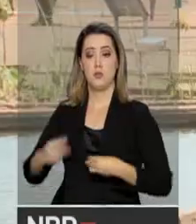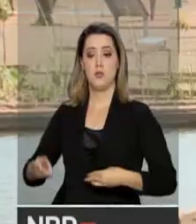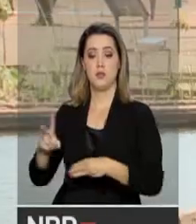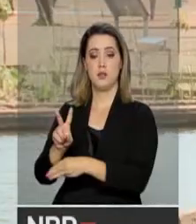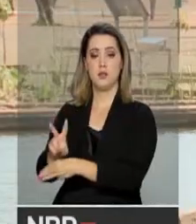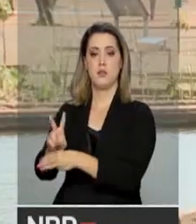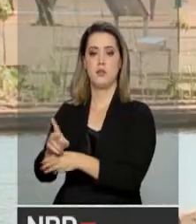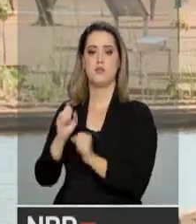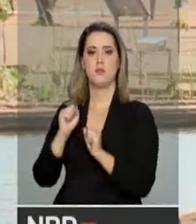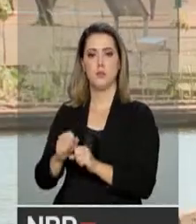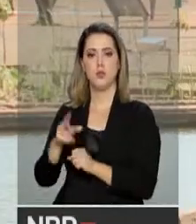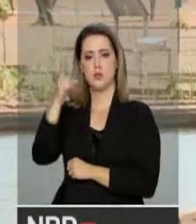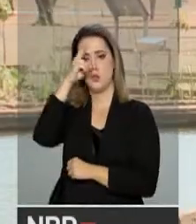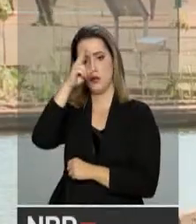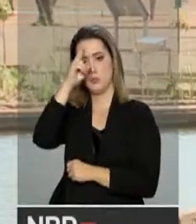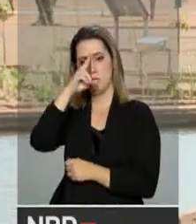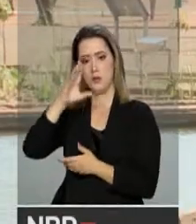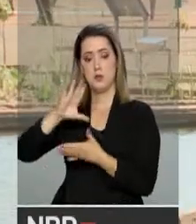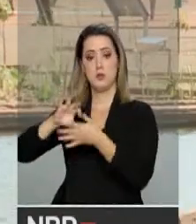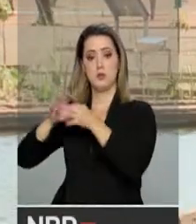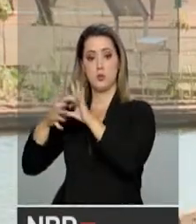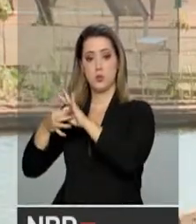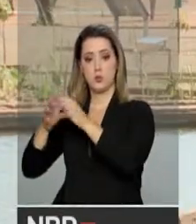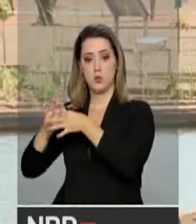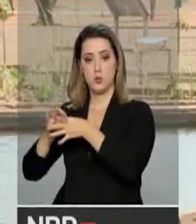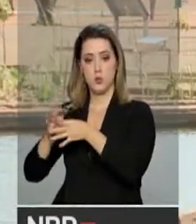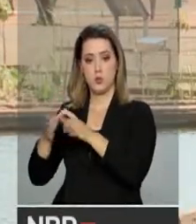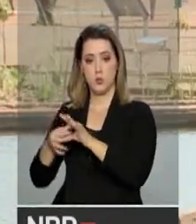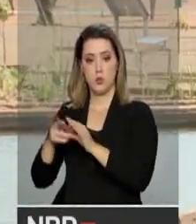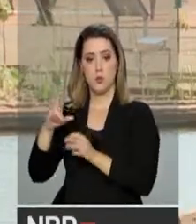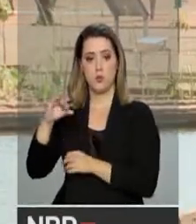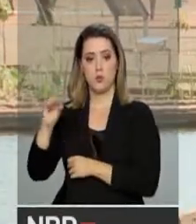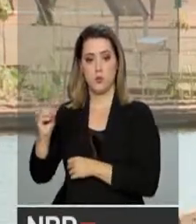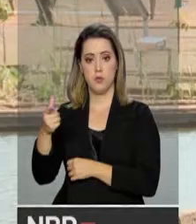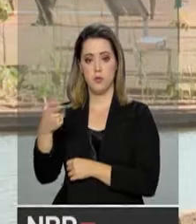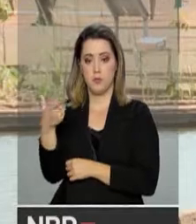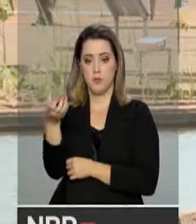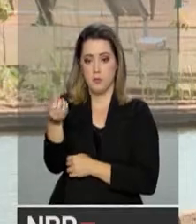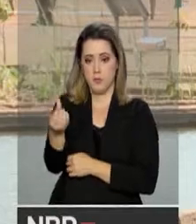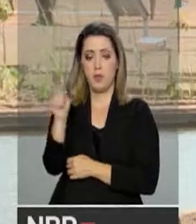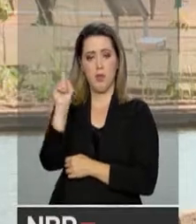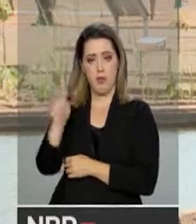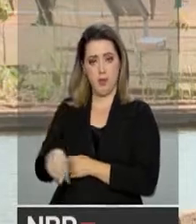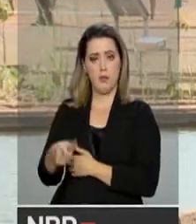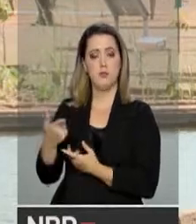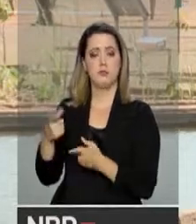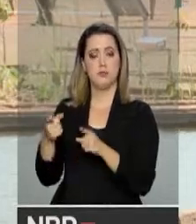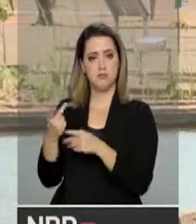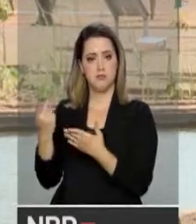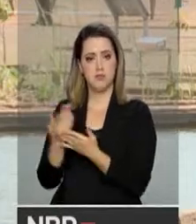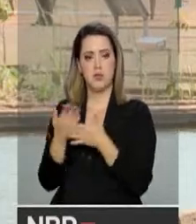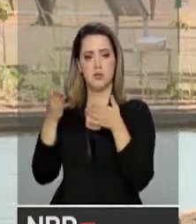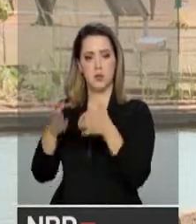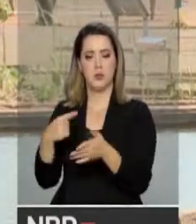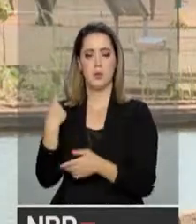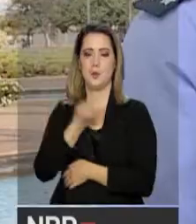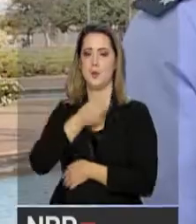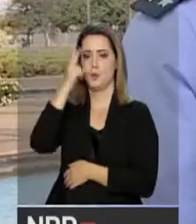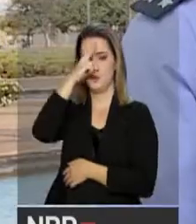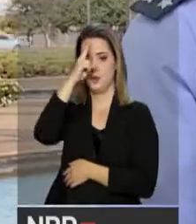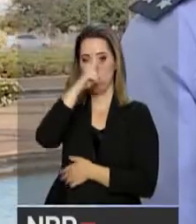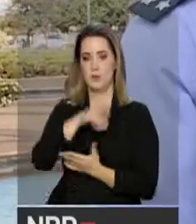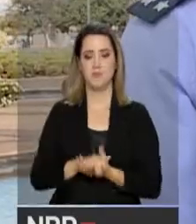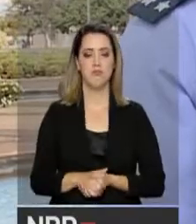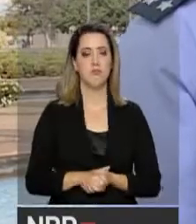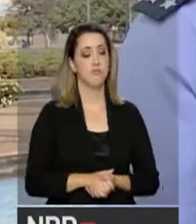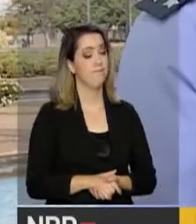pode lembrar, por exemplo, dos Jogos Olímpicos Rio 2016, né? A gente pode dizer que essa atuação da defesa entrou para a nossa história? É